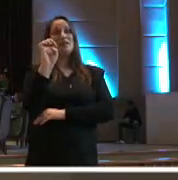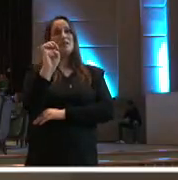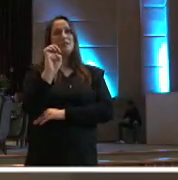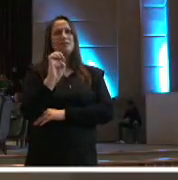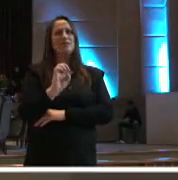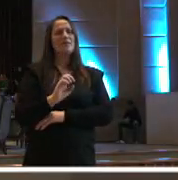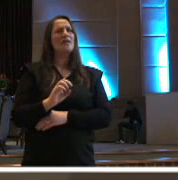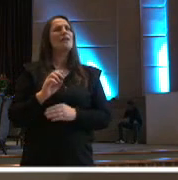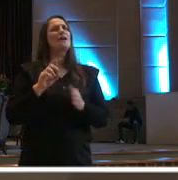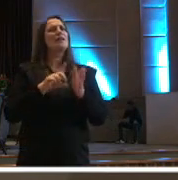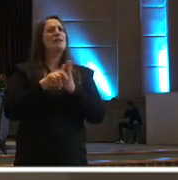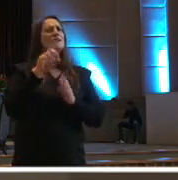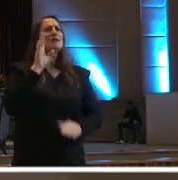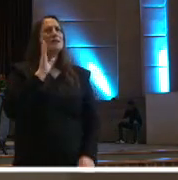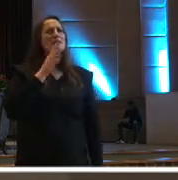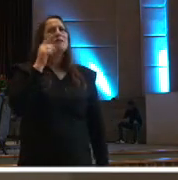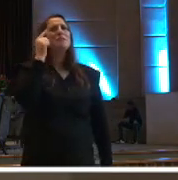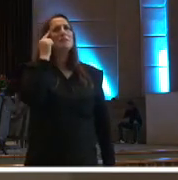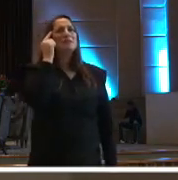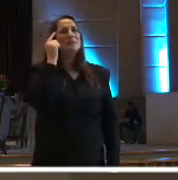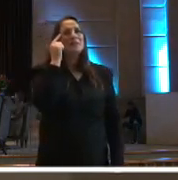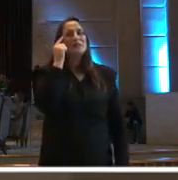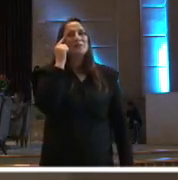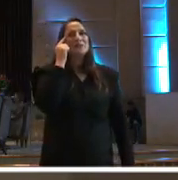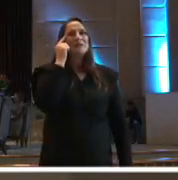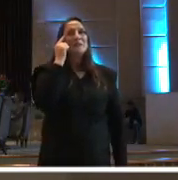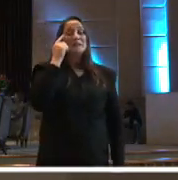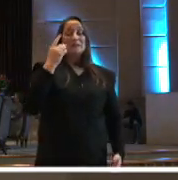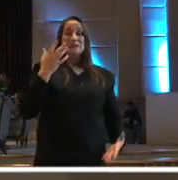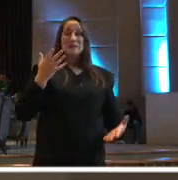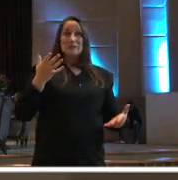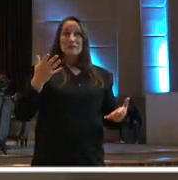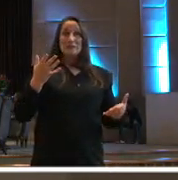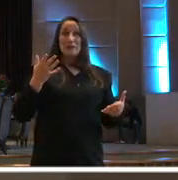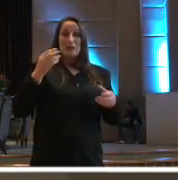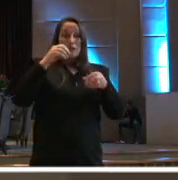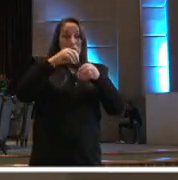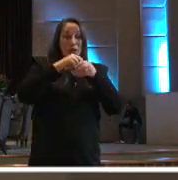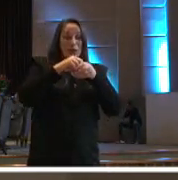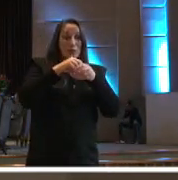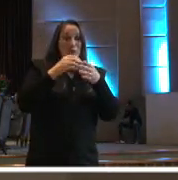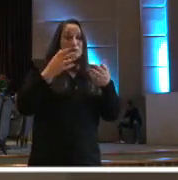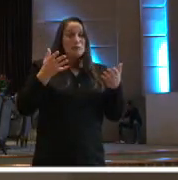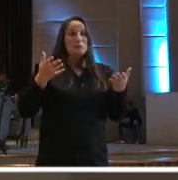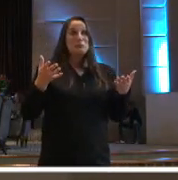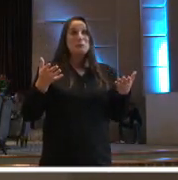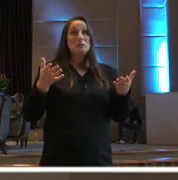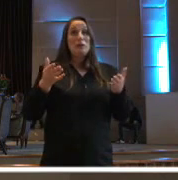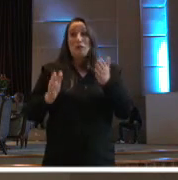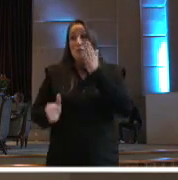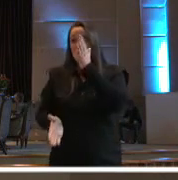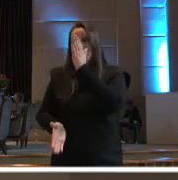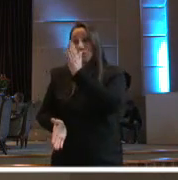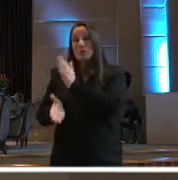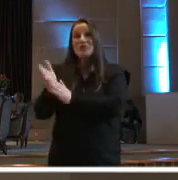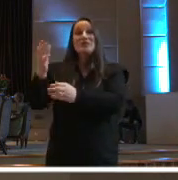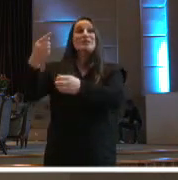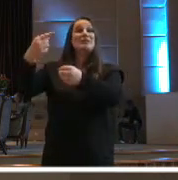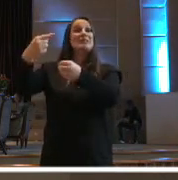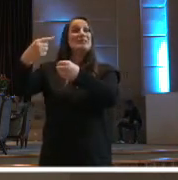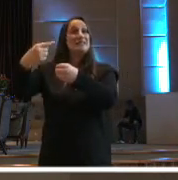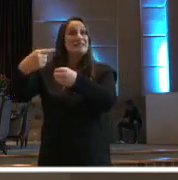cena? Você pode se ver nesse contexto? Fugir para a